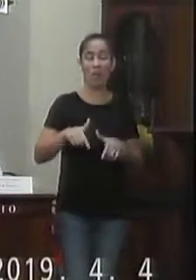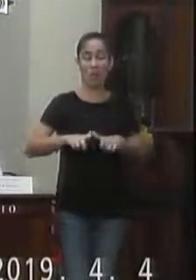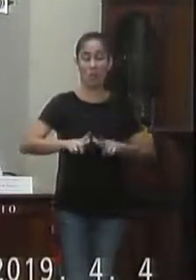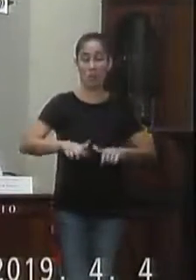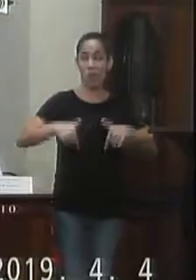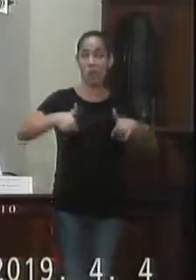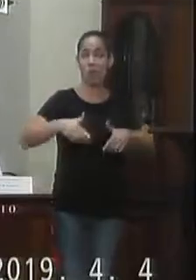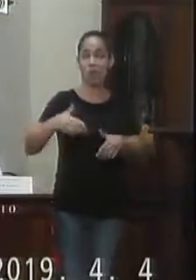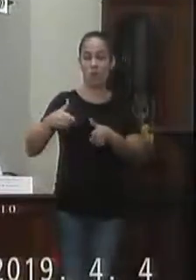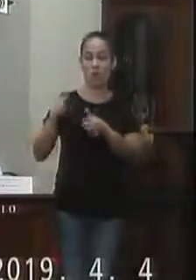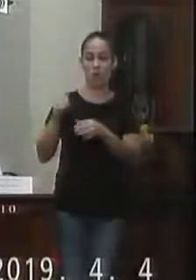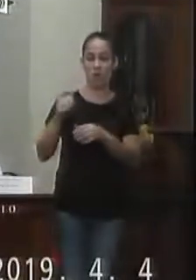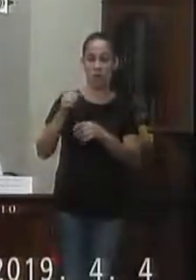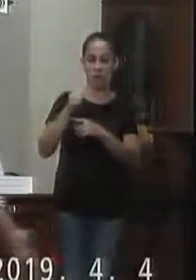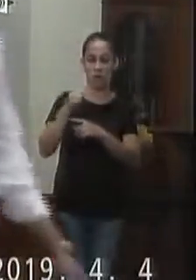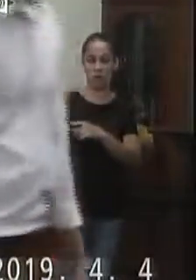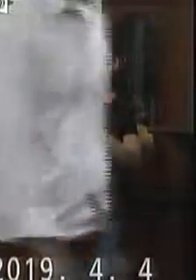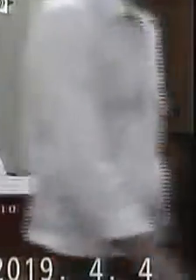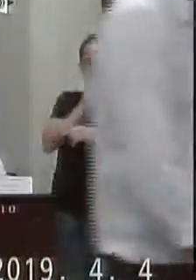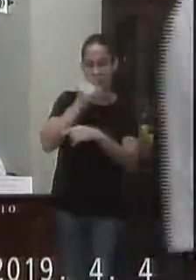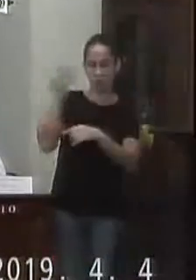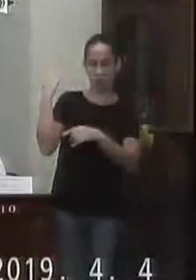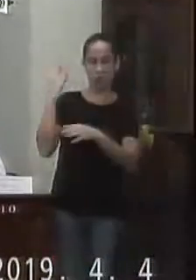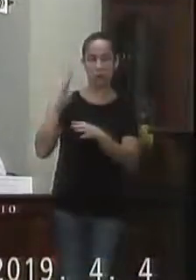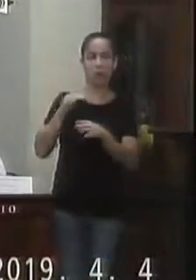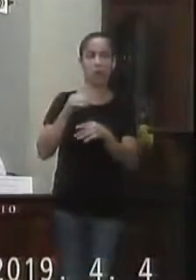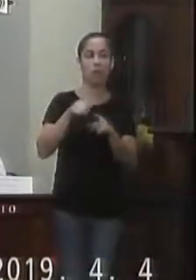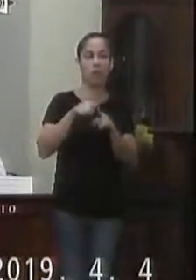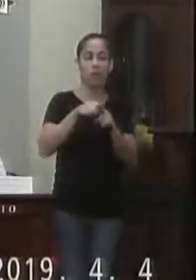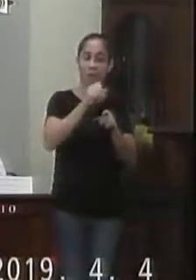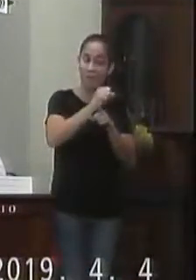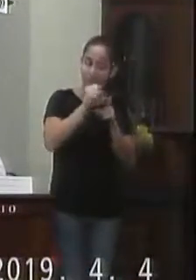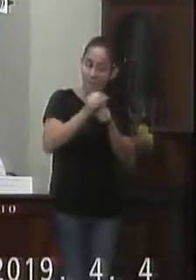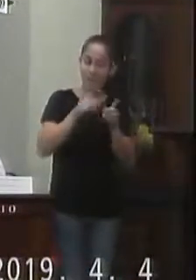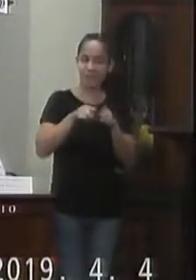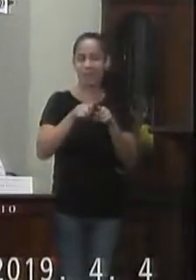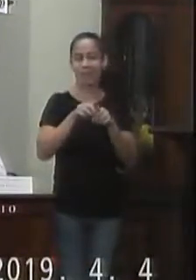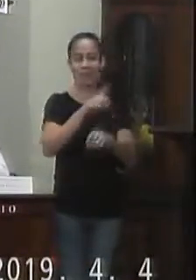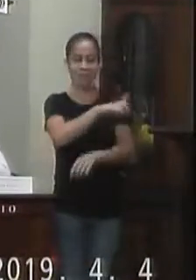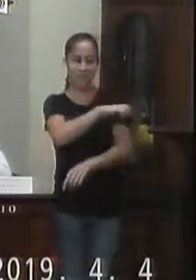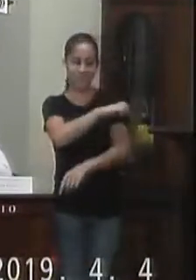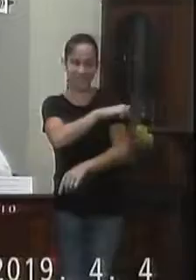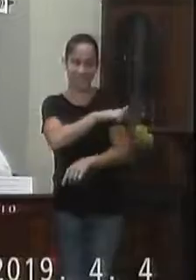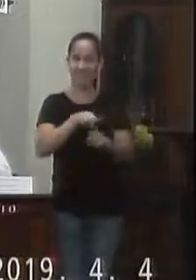como foi dos assistentes sociais de 30 horas, também dos enfermeiros, dos técnicos, dos auxiliares.